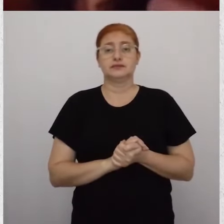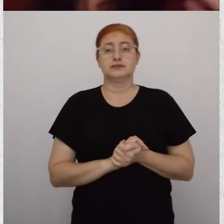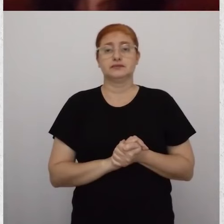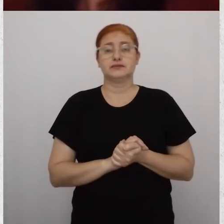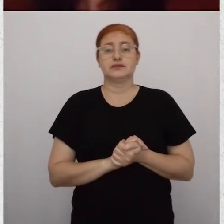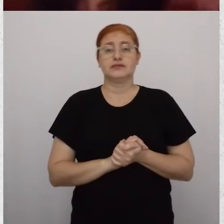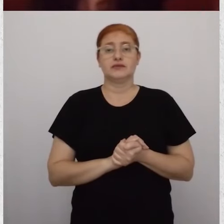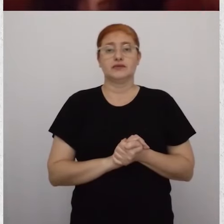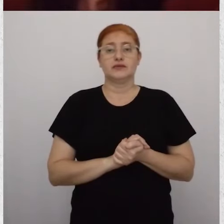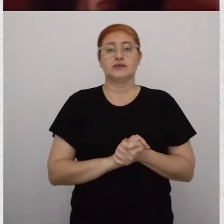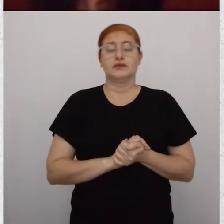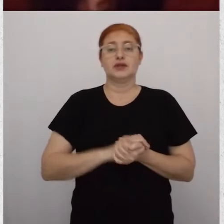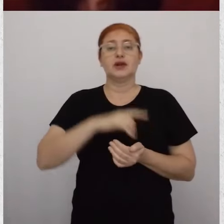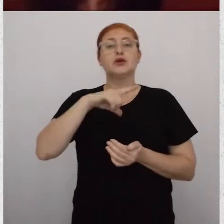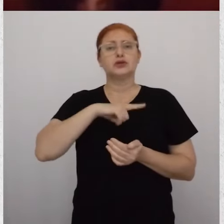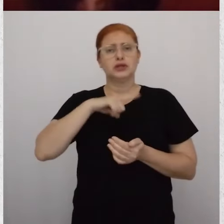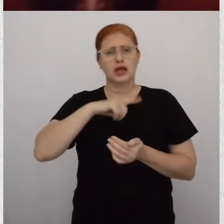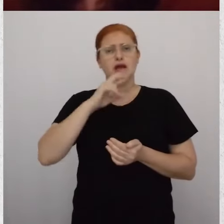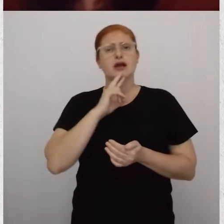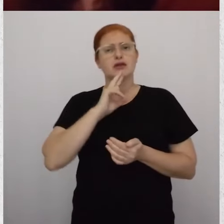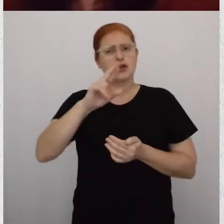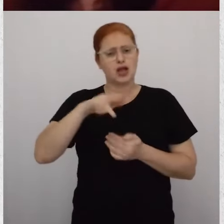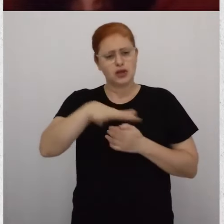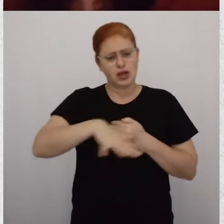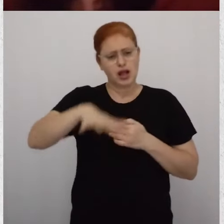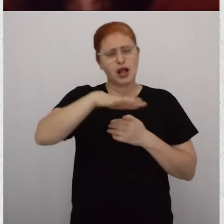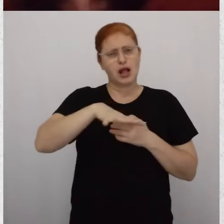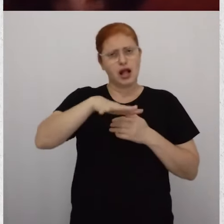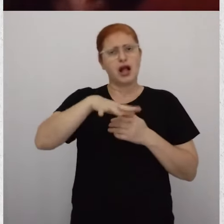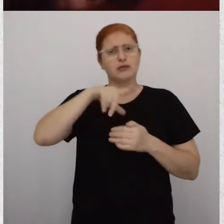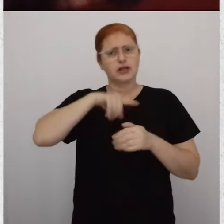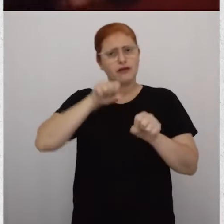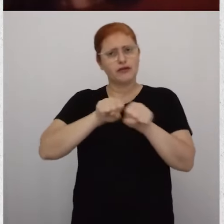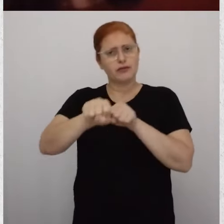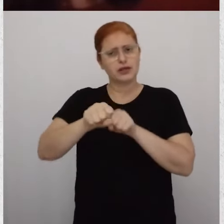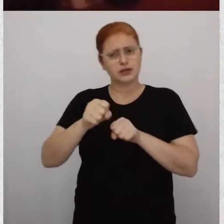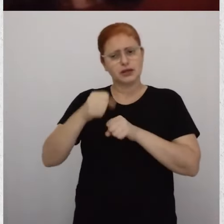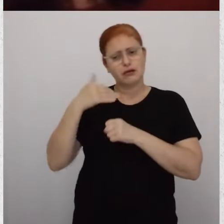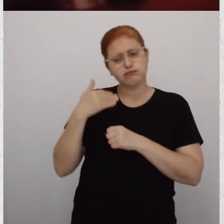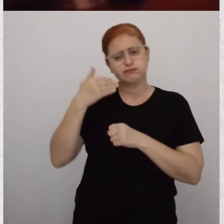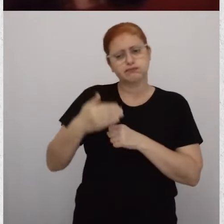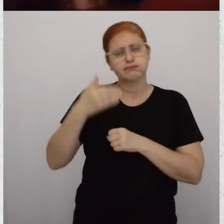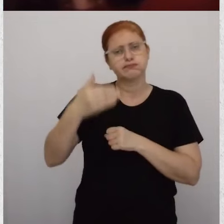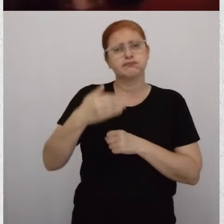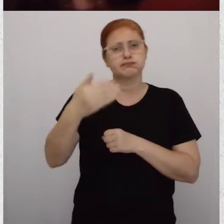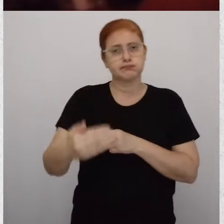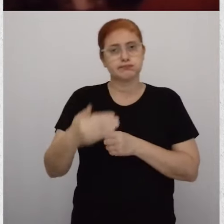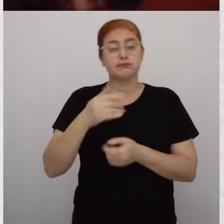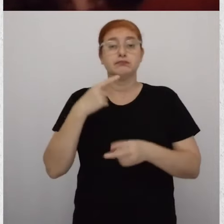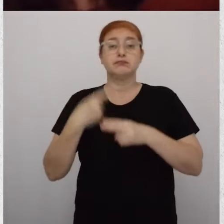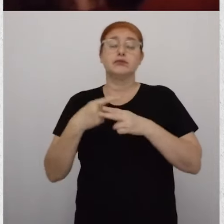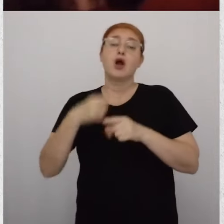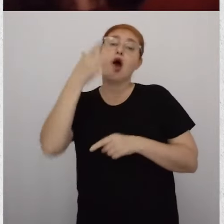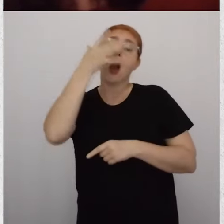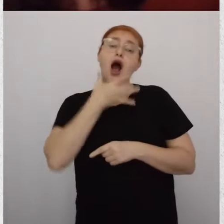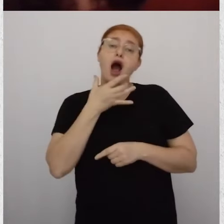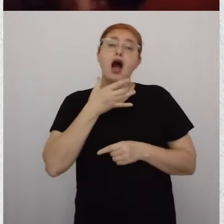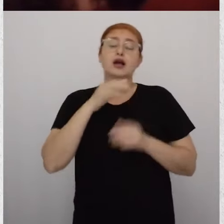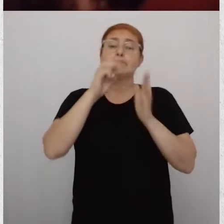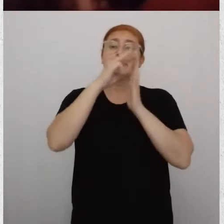tem desdobramentos para o que esse campo foi se tornando ao longo do tempo. Porque eu acho que